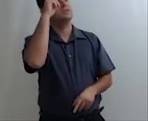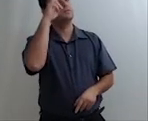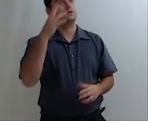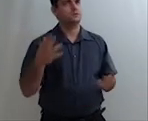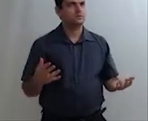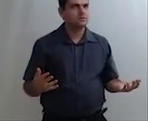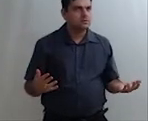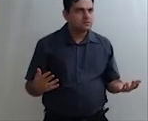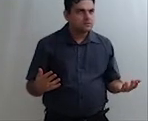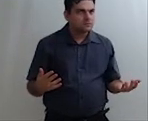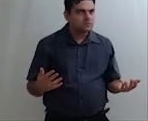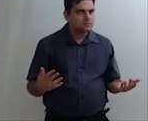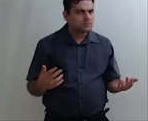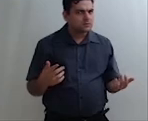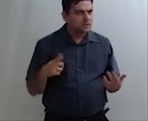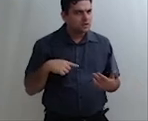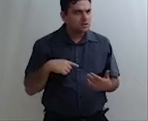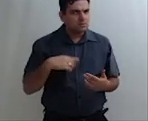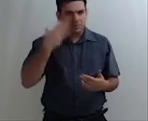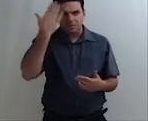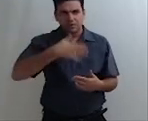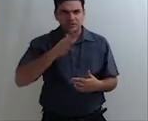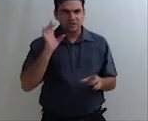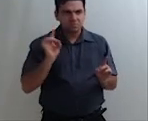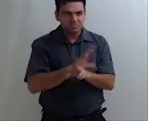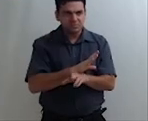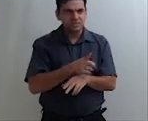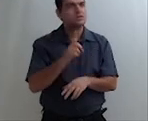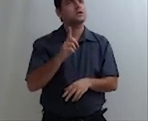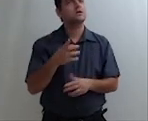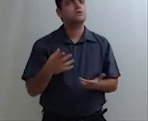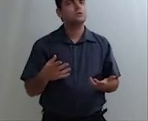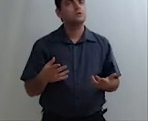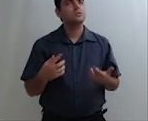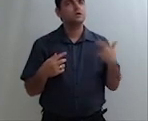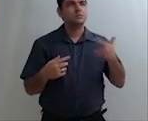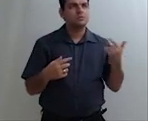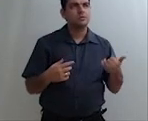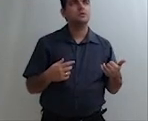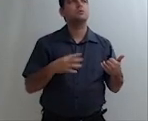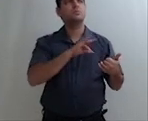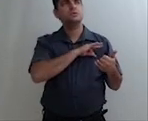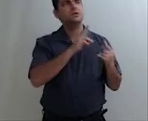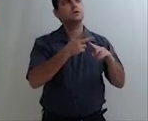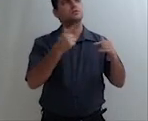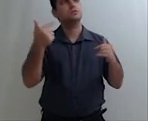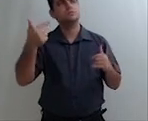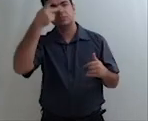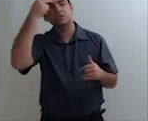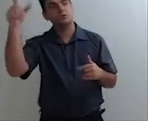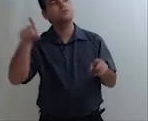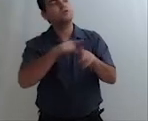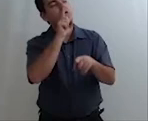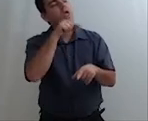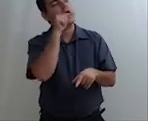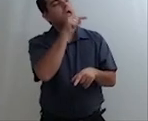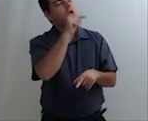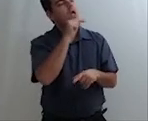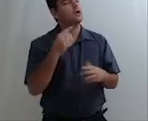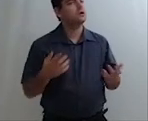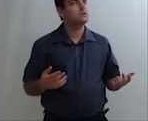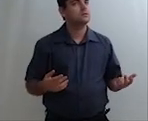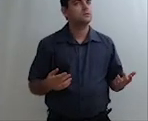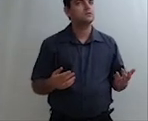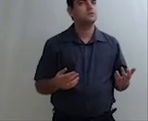prova independente né O um segundo reconhecimento que venha de uma contaminação assim como um depoimento que